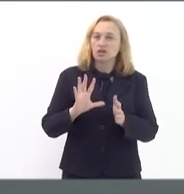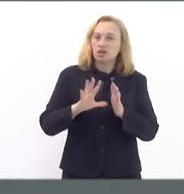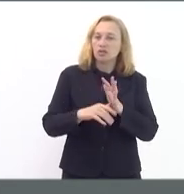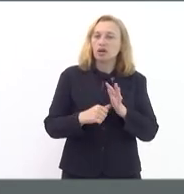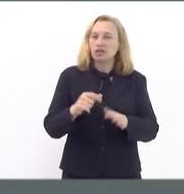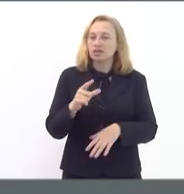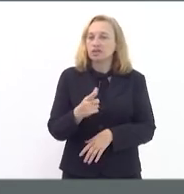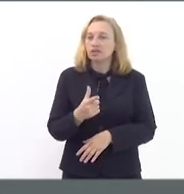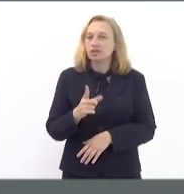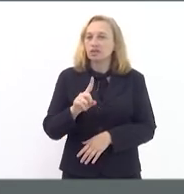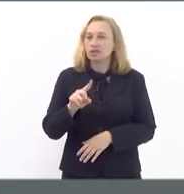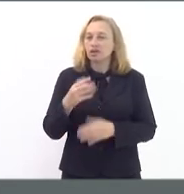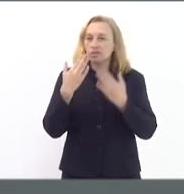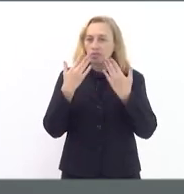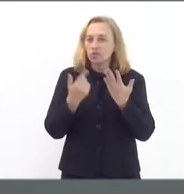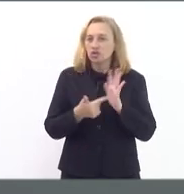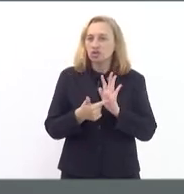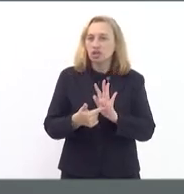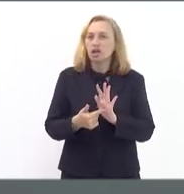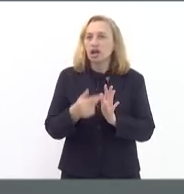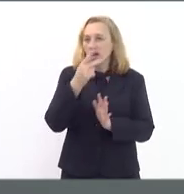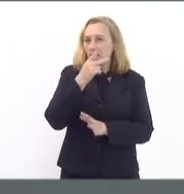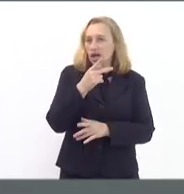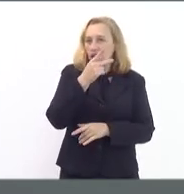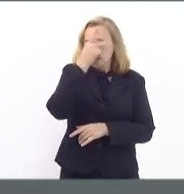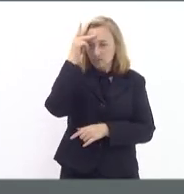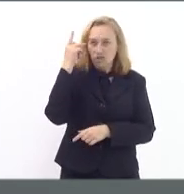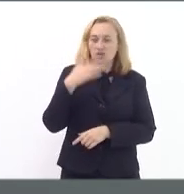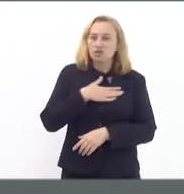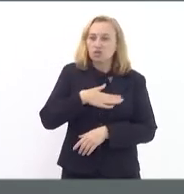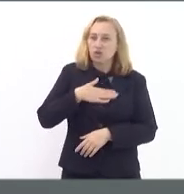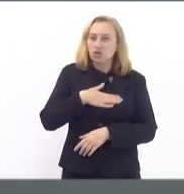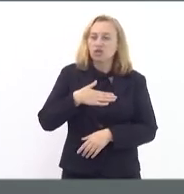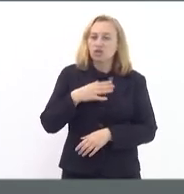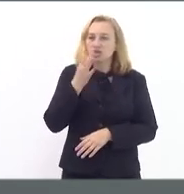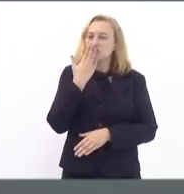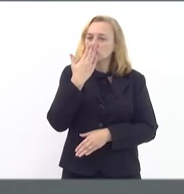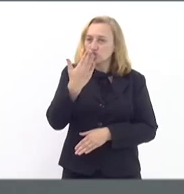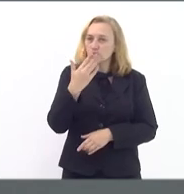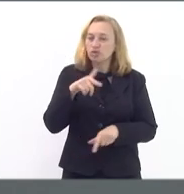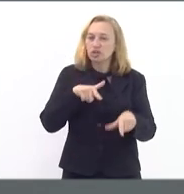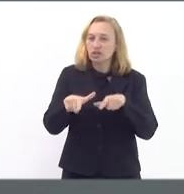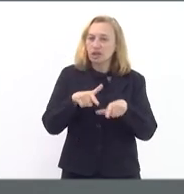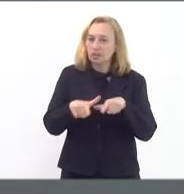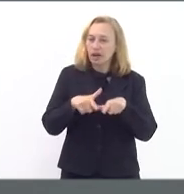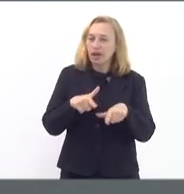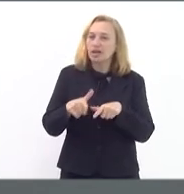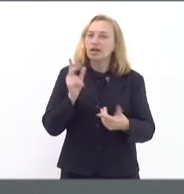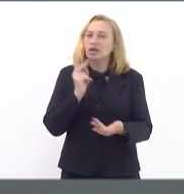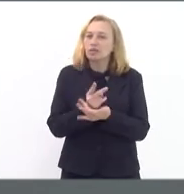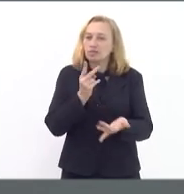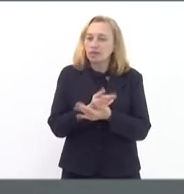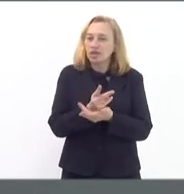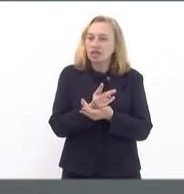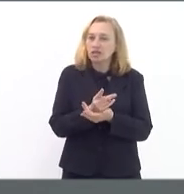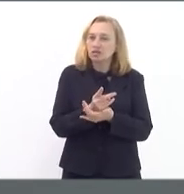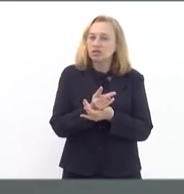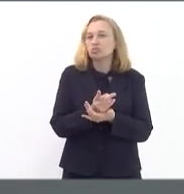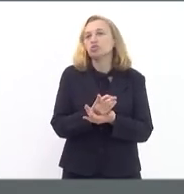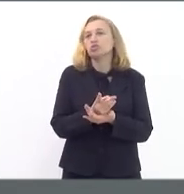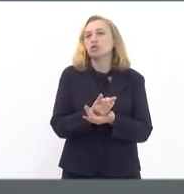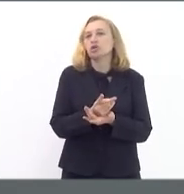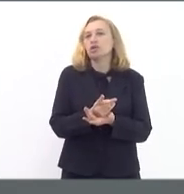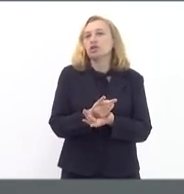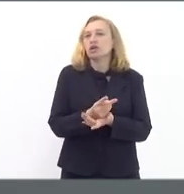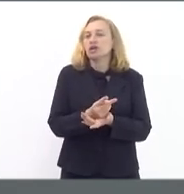muito boa a população gosta desse tipo de operação mesmo que causa um transtorno de ser abordado ou não a maioria das pessoas